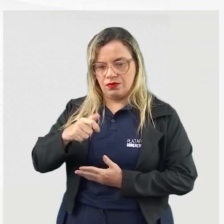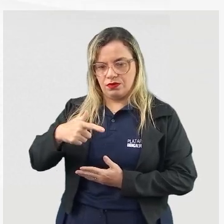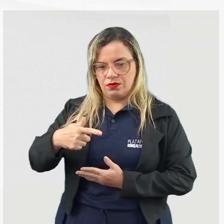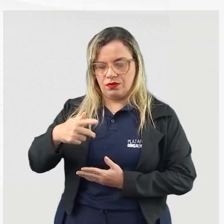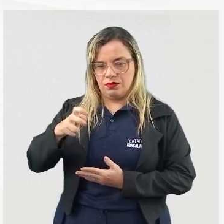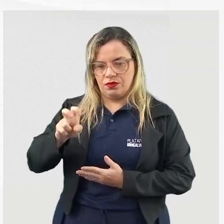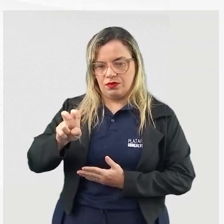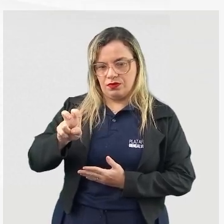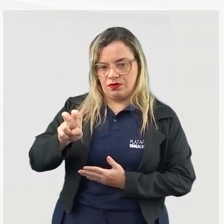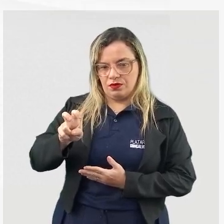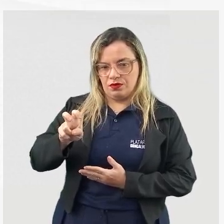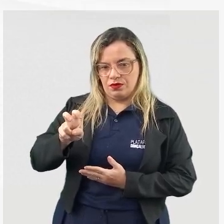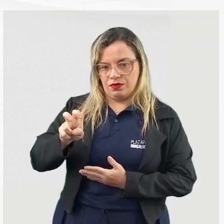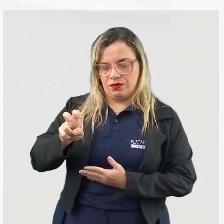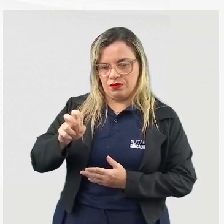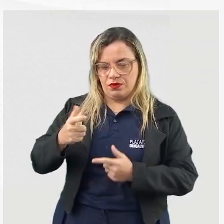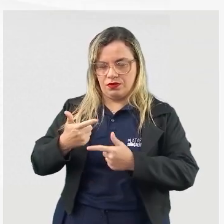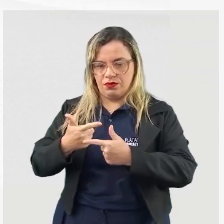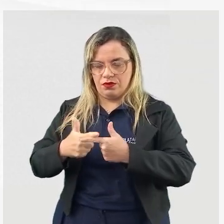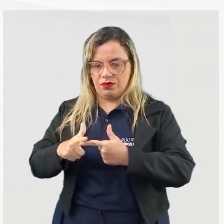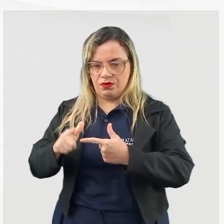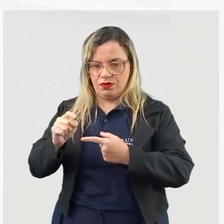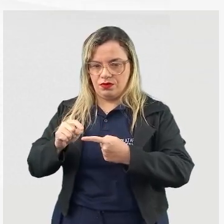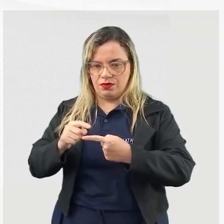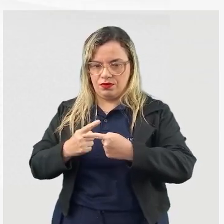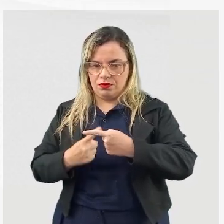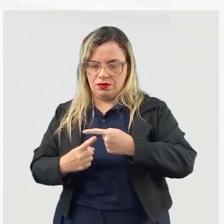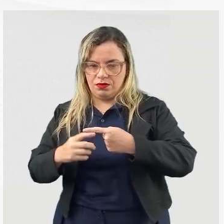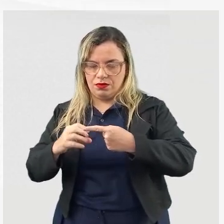875 dividido por